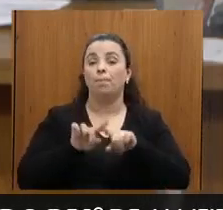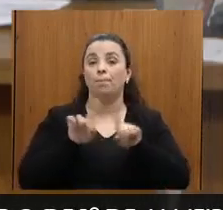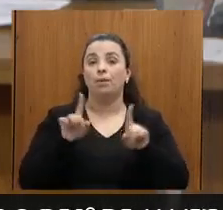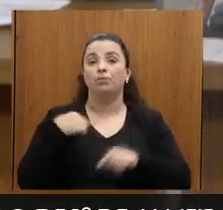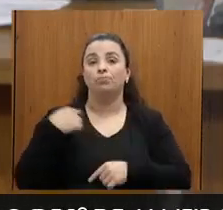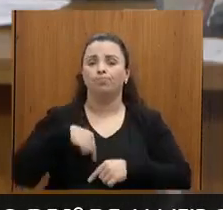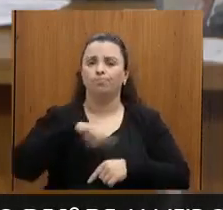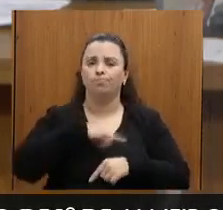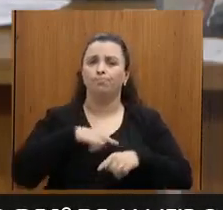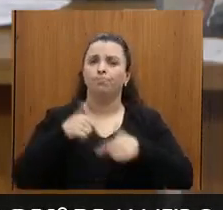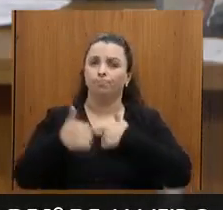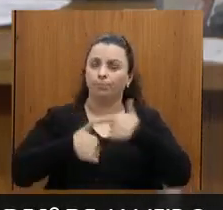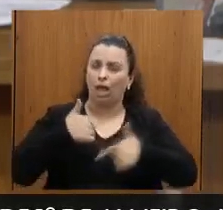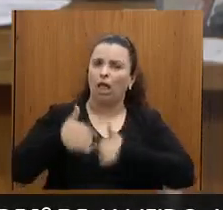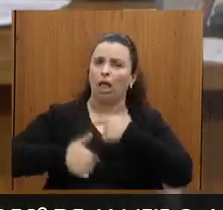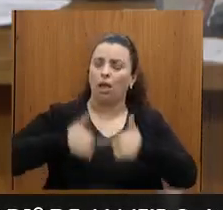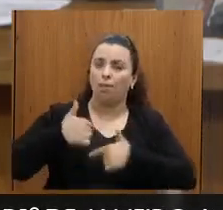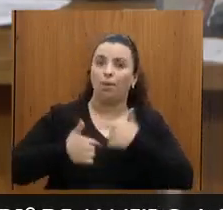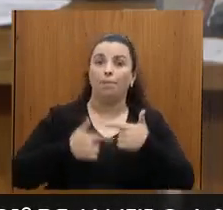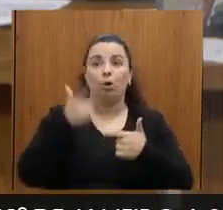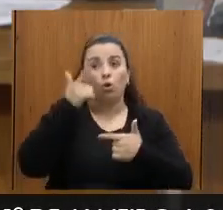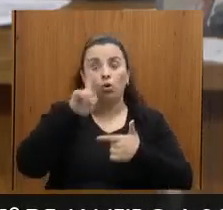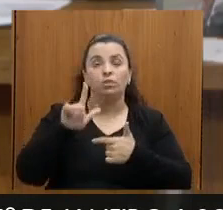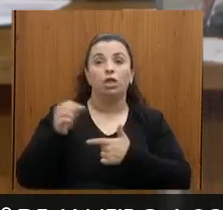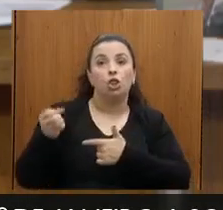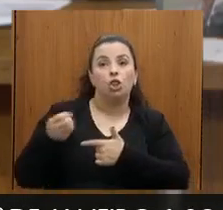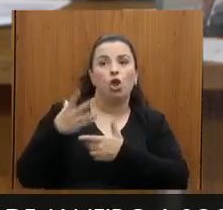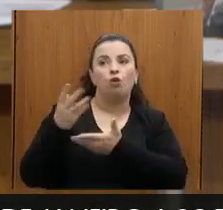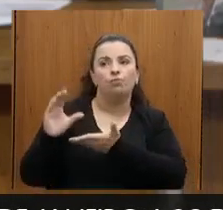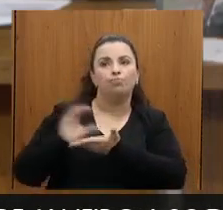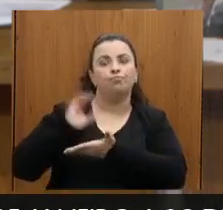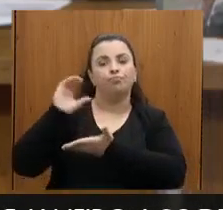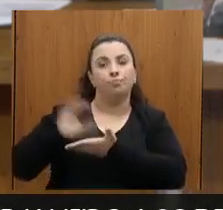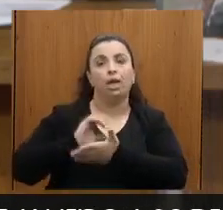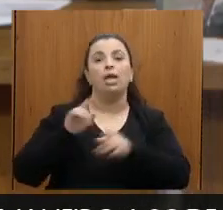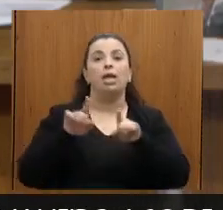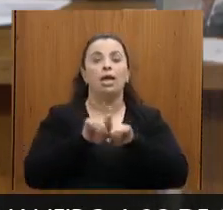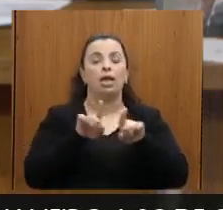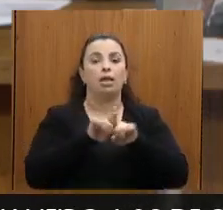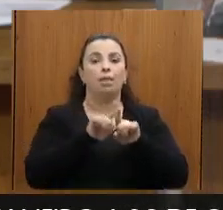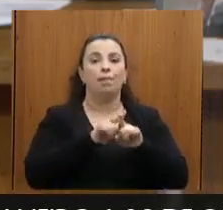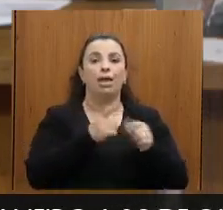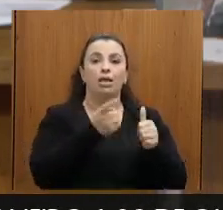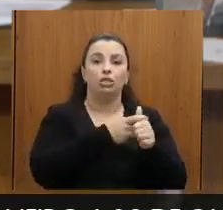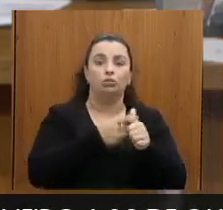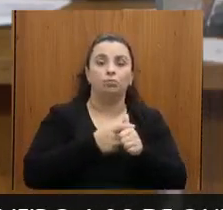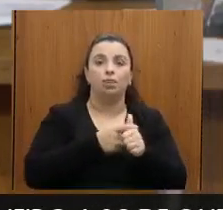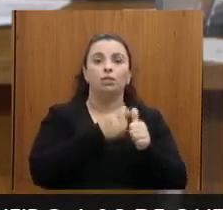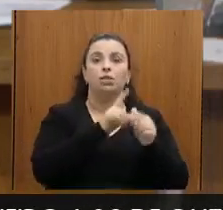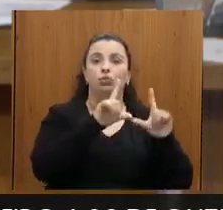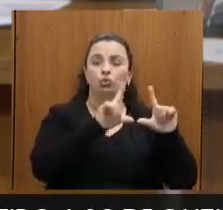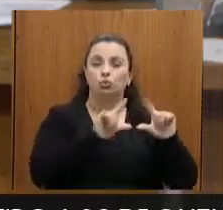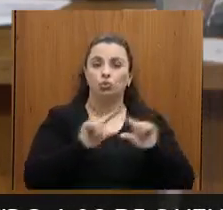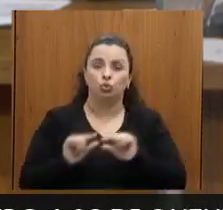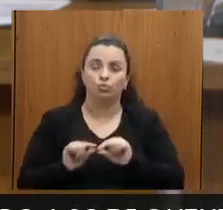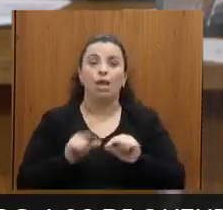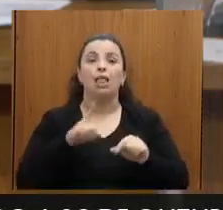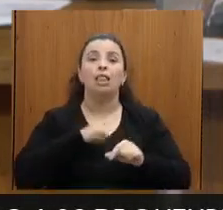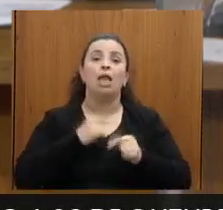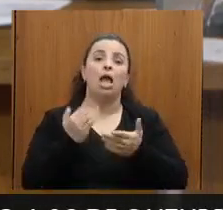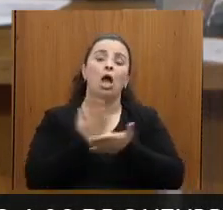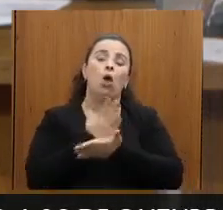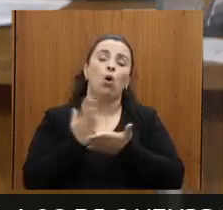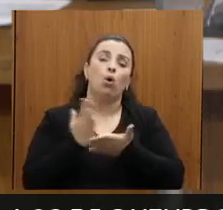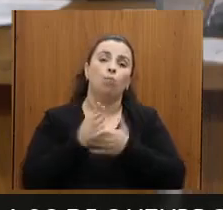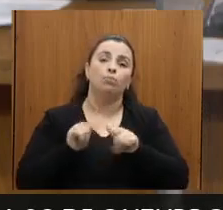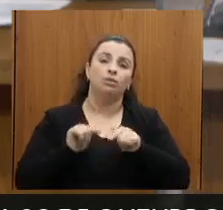na geração de novas receitas, quanto na redução de despesas, trouxe aqui algumas ações empreendidas pela CEPLAG nesse sentido, e